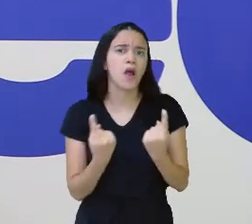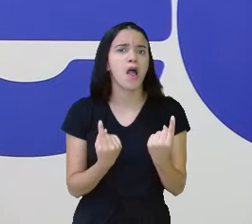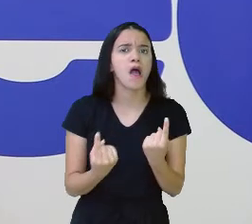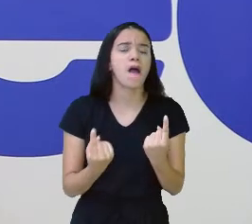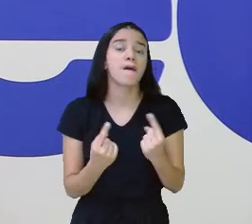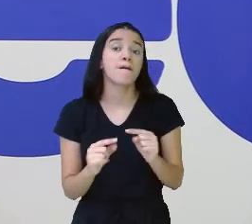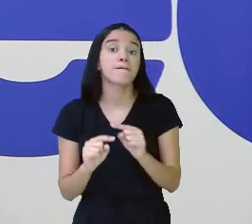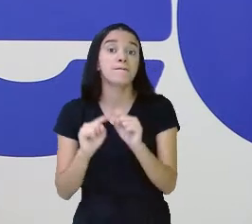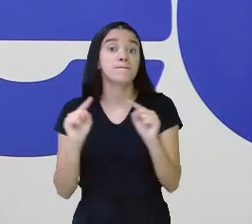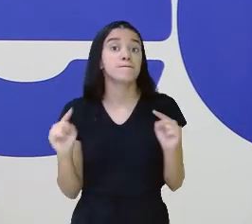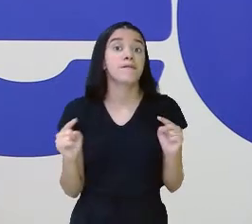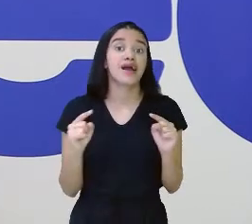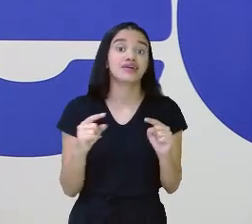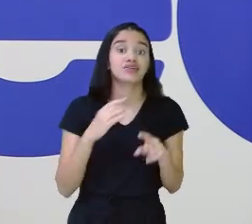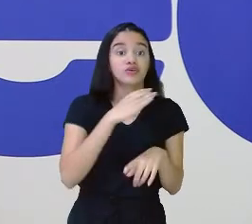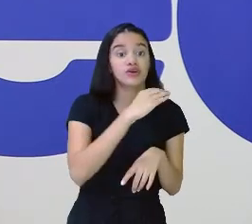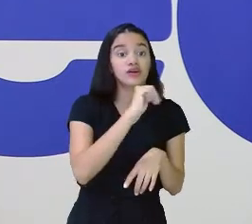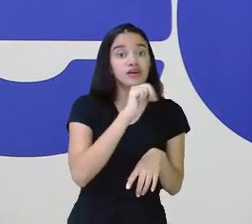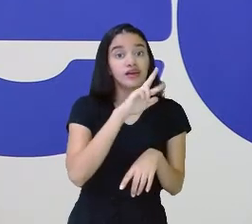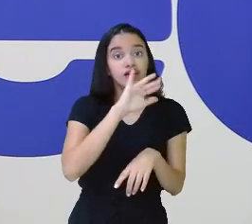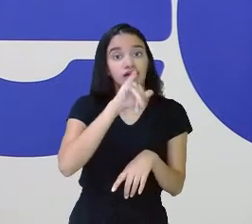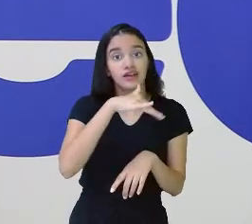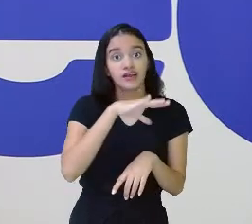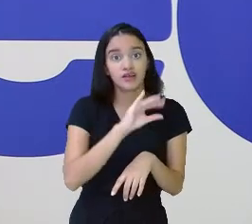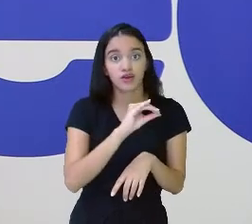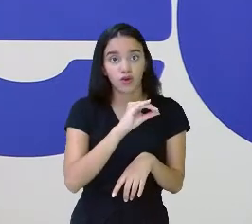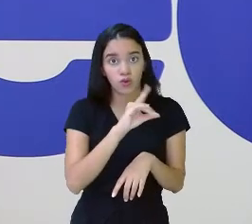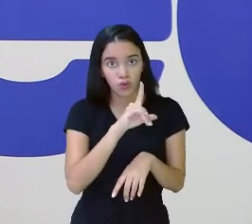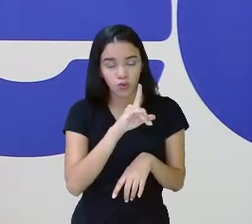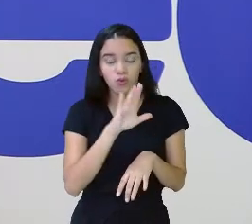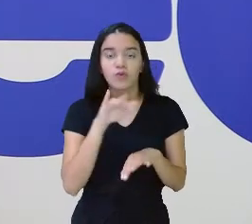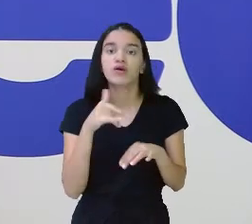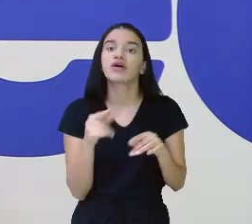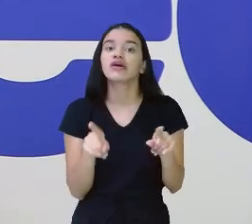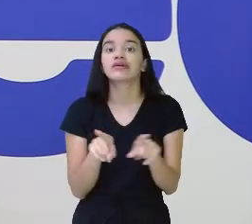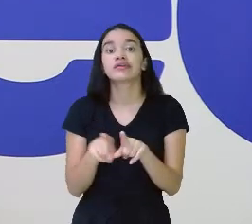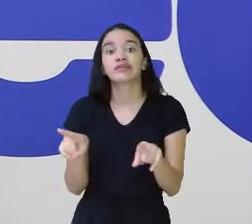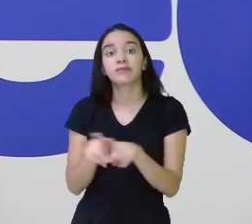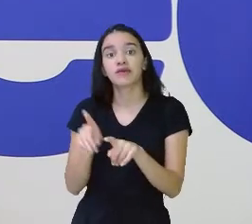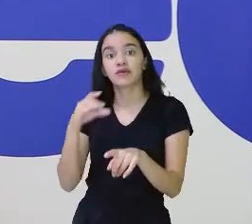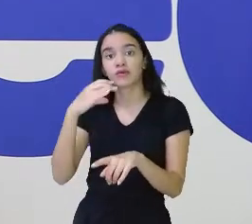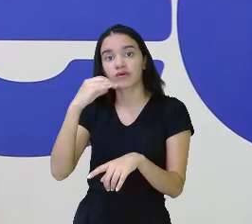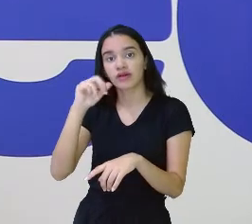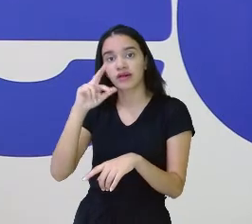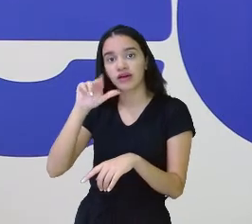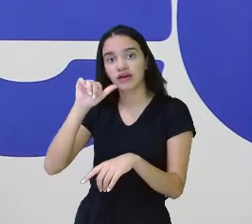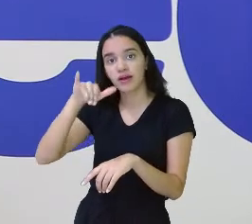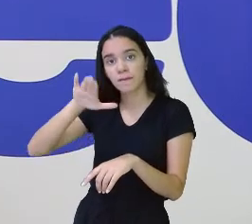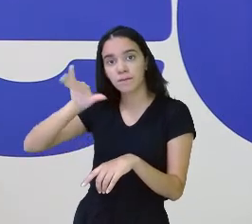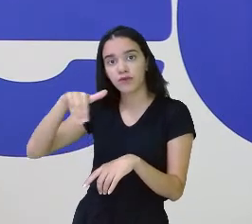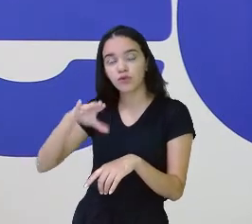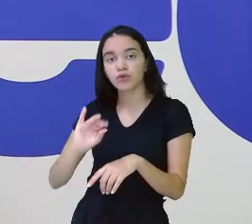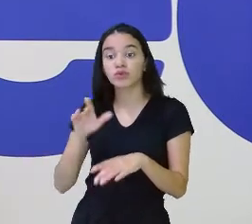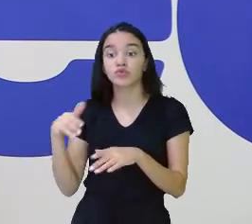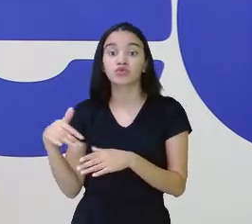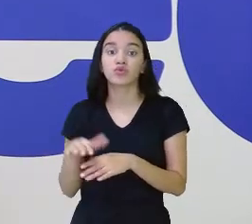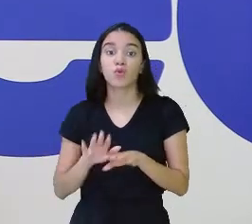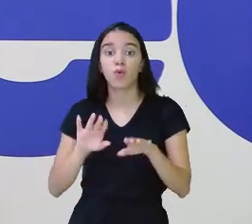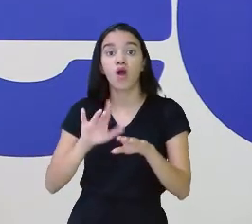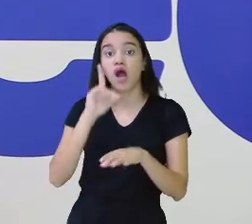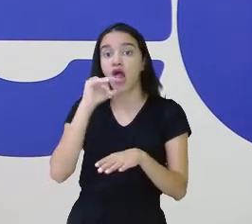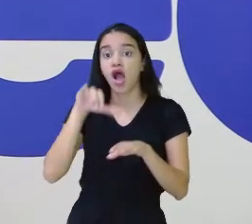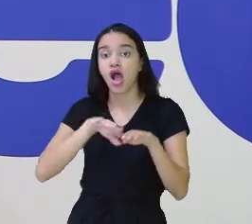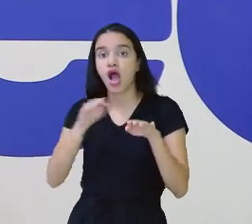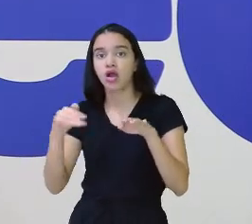Porém, o caracol geralmente se refere aos terrestres, tá? E os caramujos aos aquáticos. Eles também têm uma